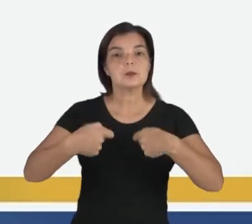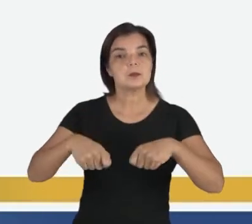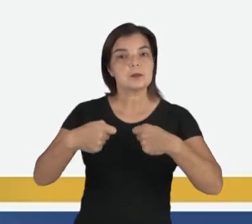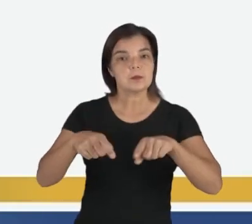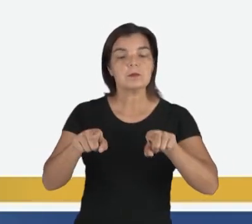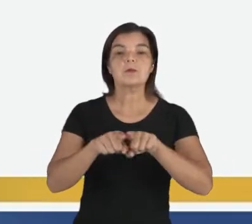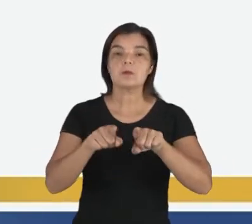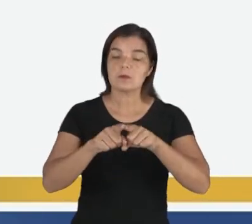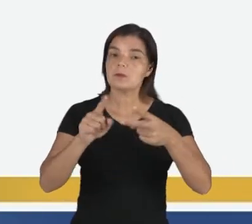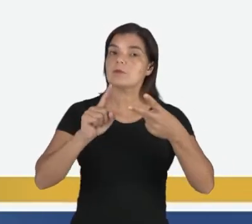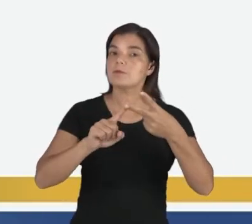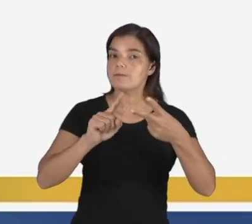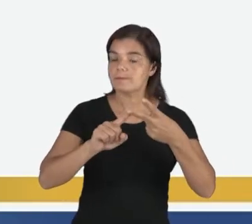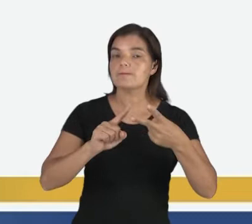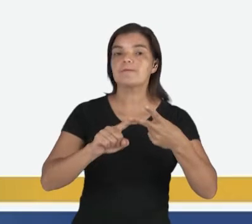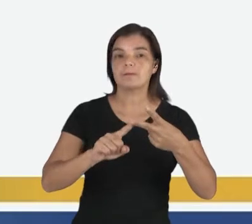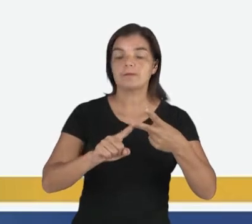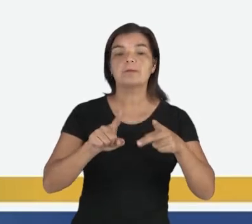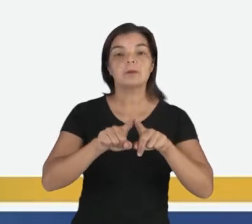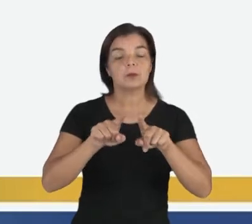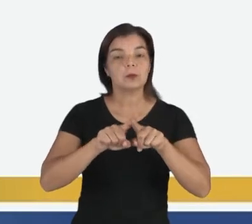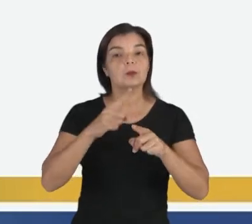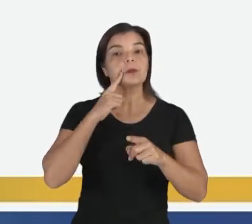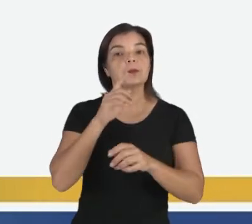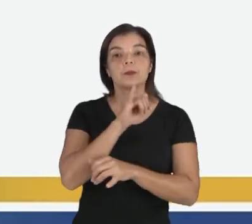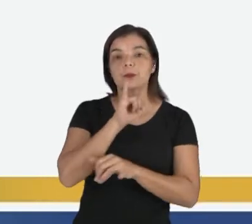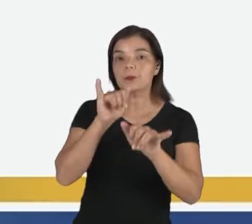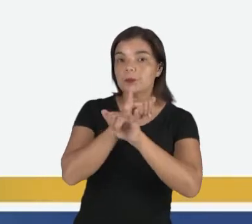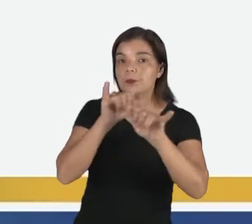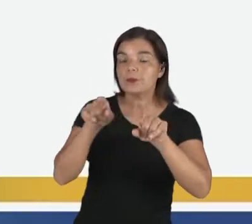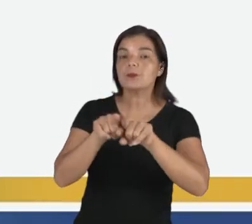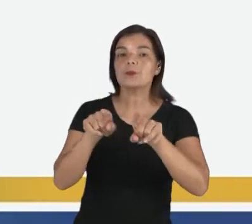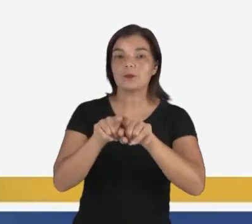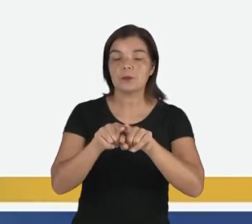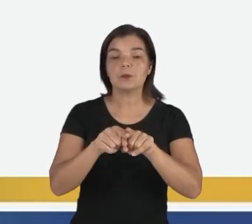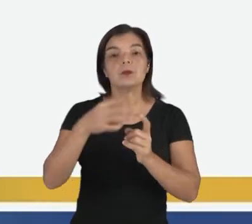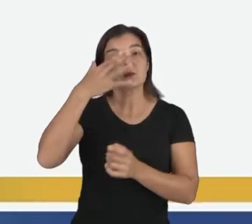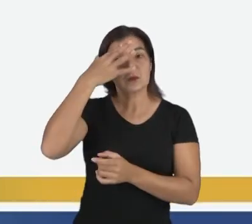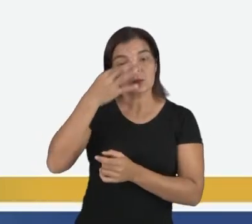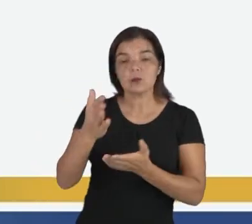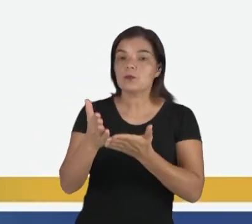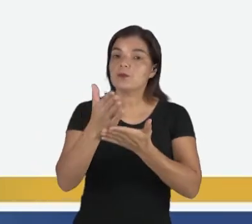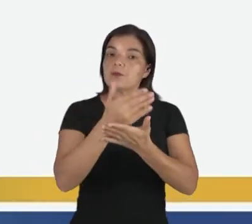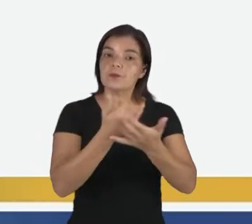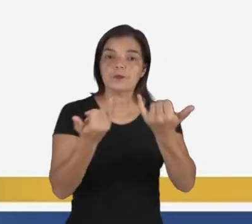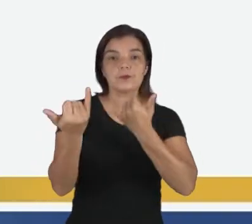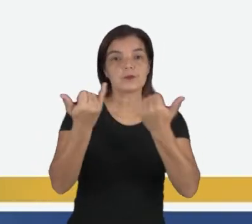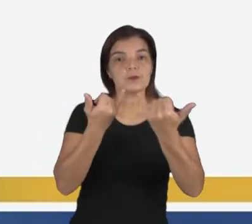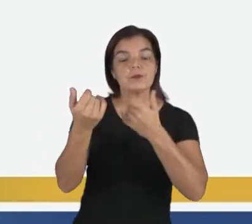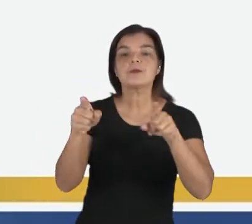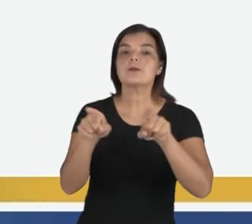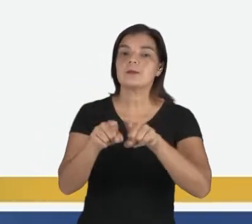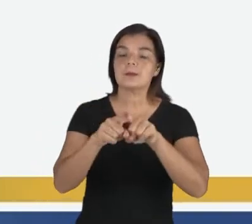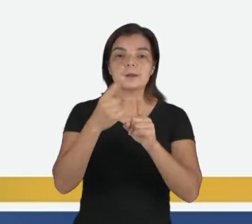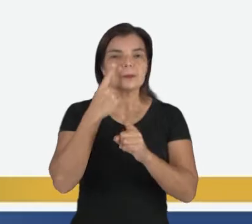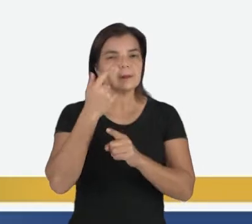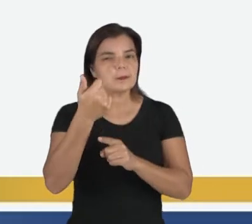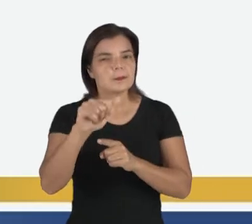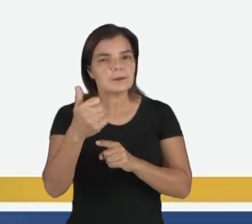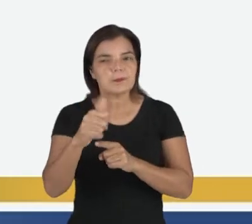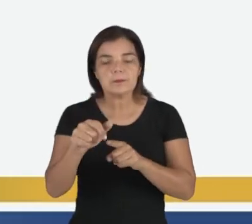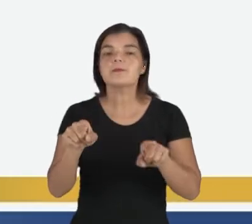precisa dessa segunda composição. Apuração dos fatos, apurar, coletar informações, verificar